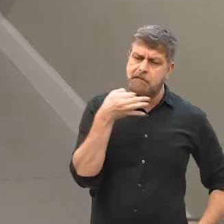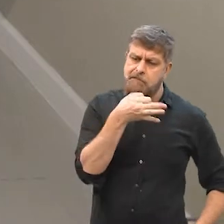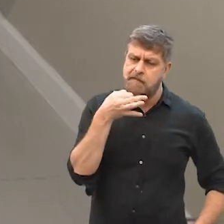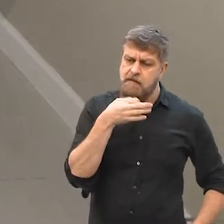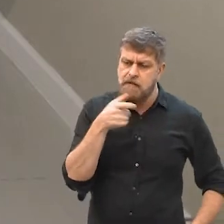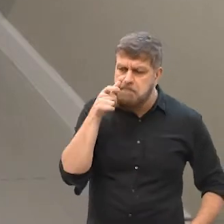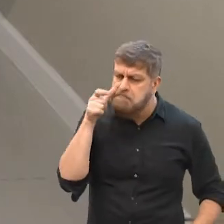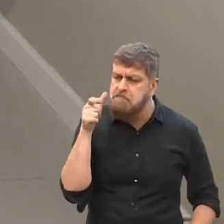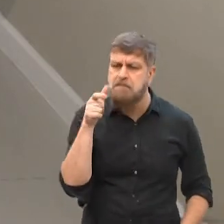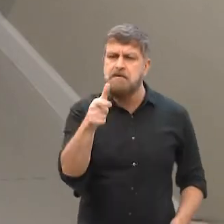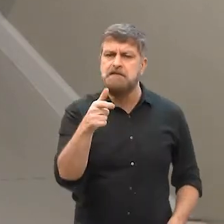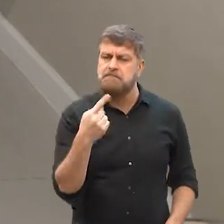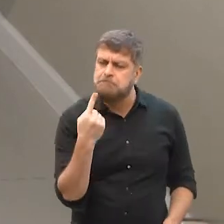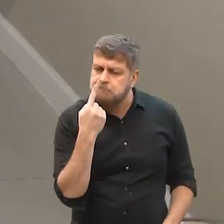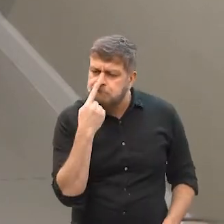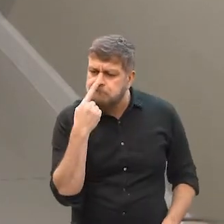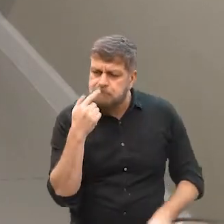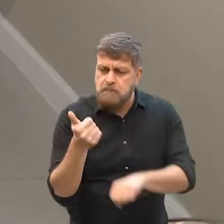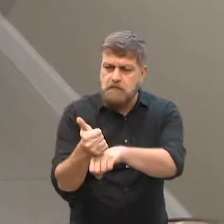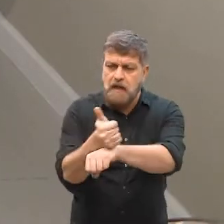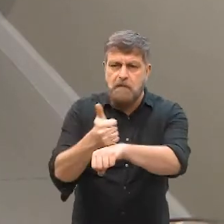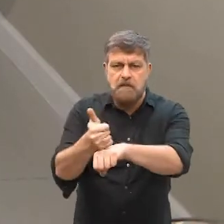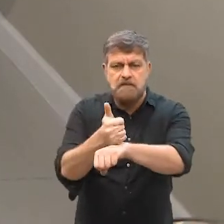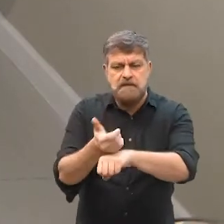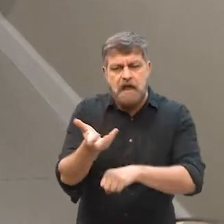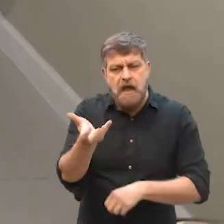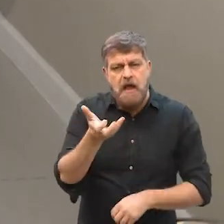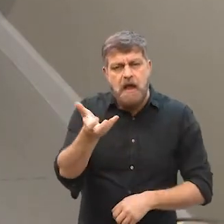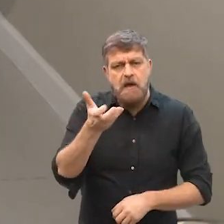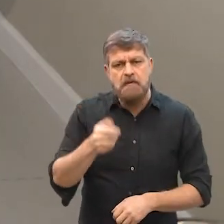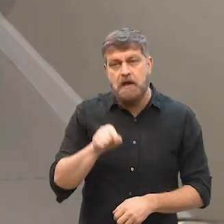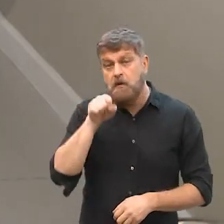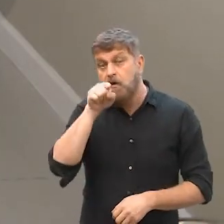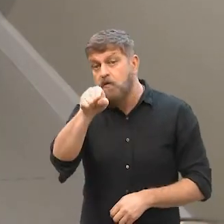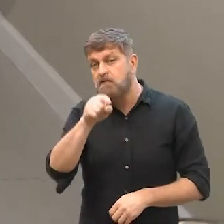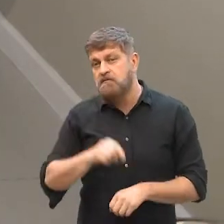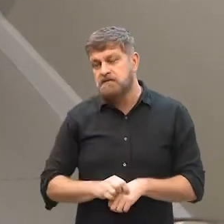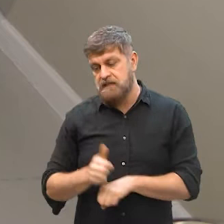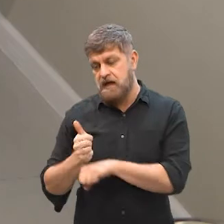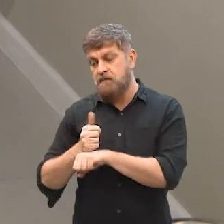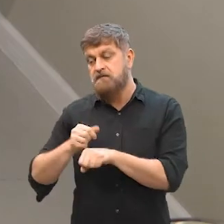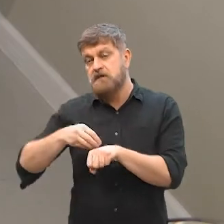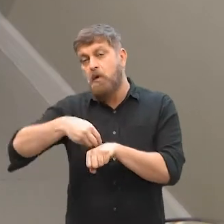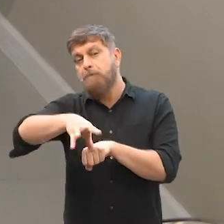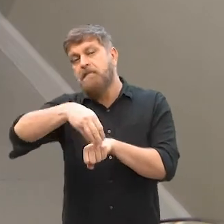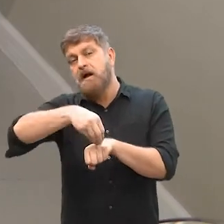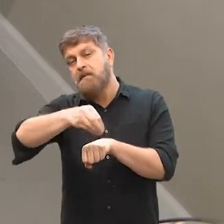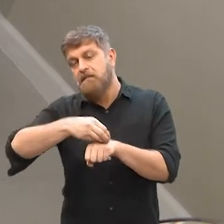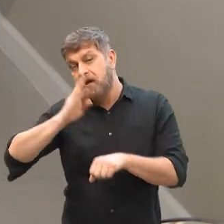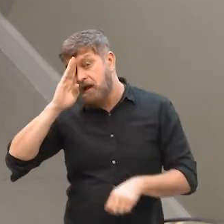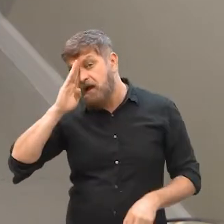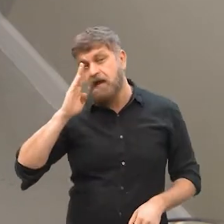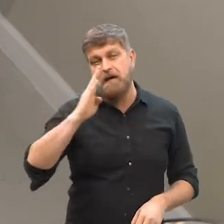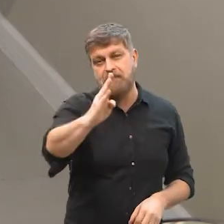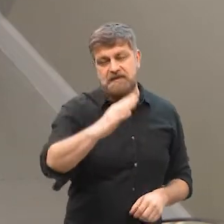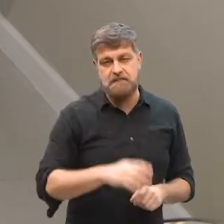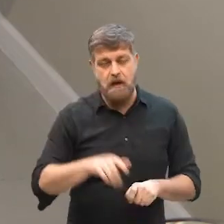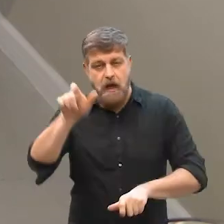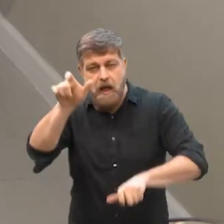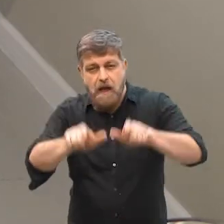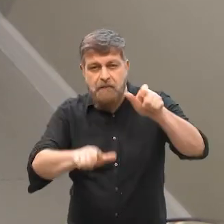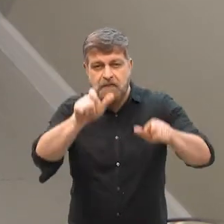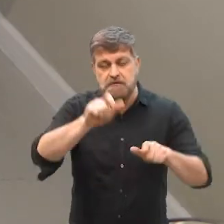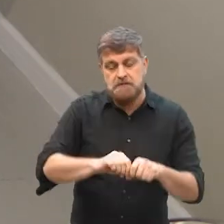me interessei por essa profissão, quero seguir, que tipo de orientação, quais as principais dicas que você poderia dar para quem